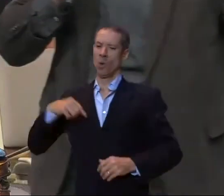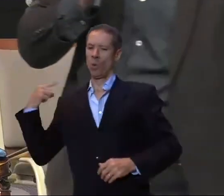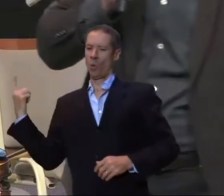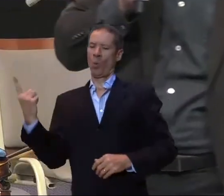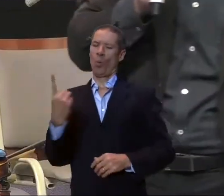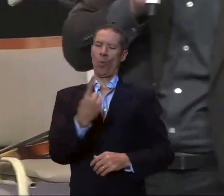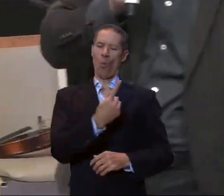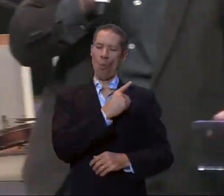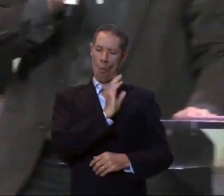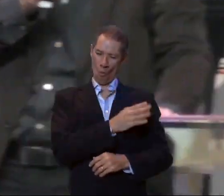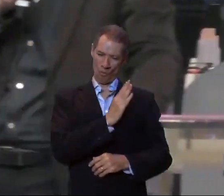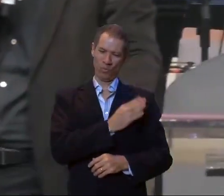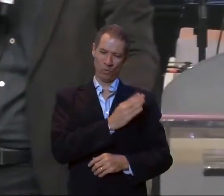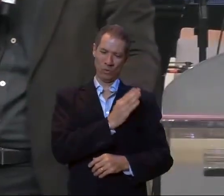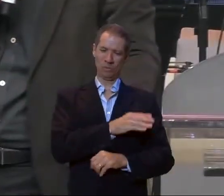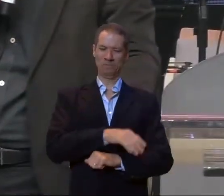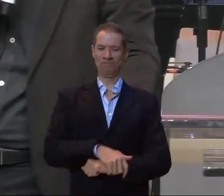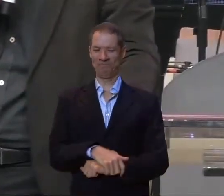vossos corações.